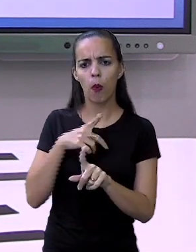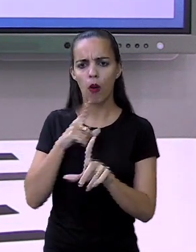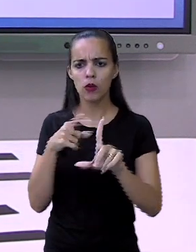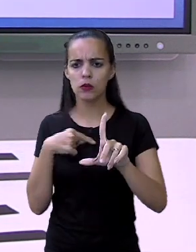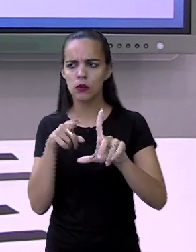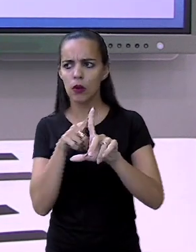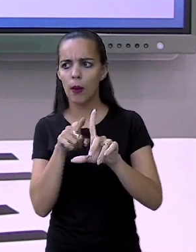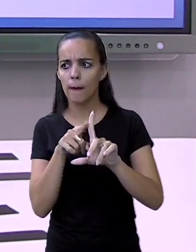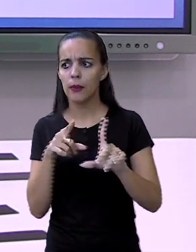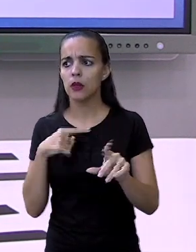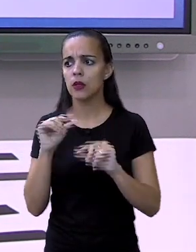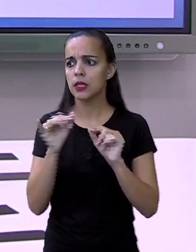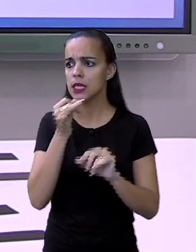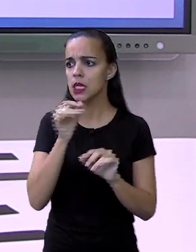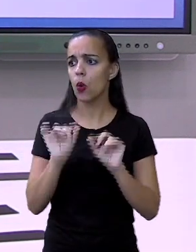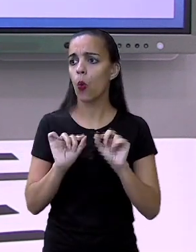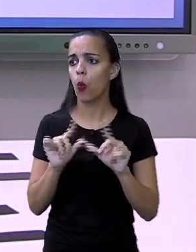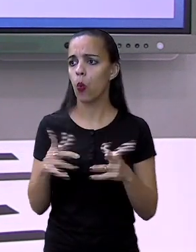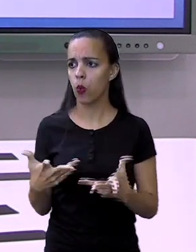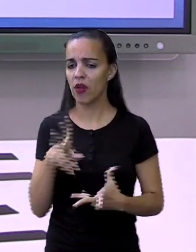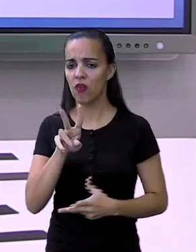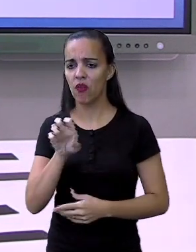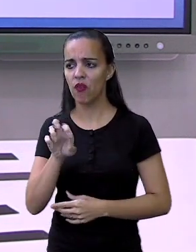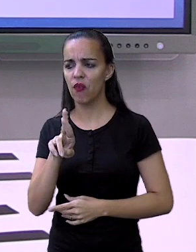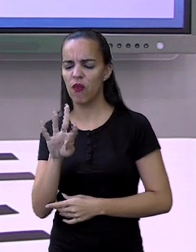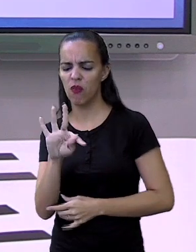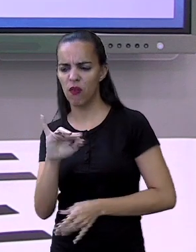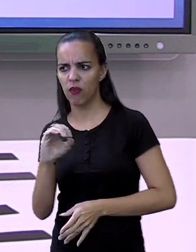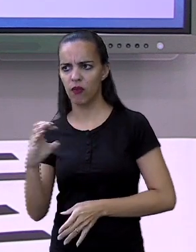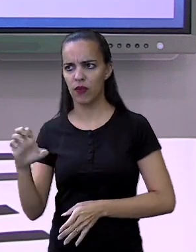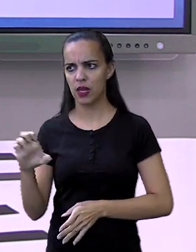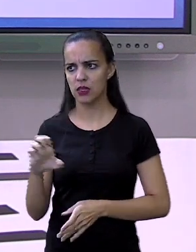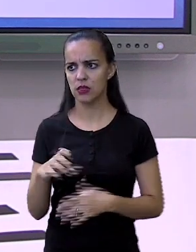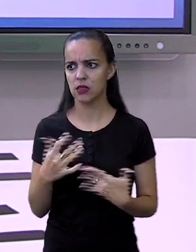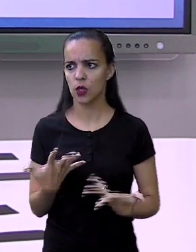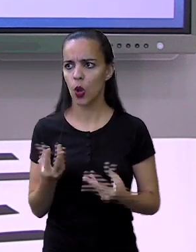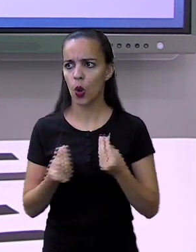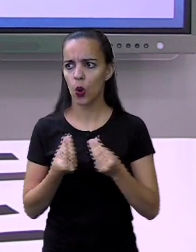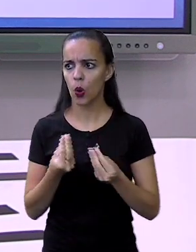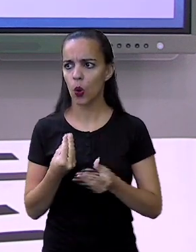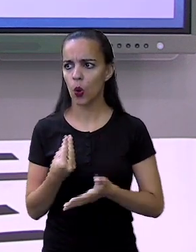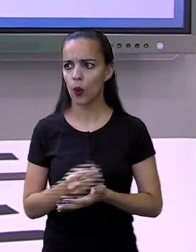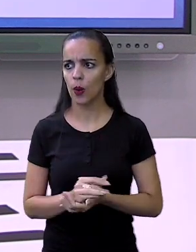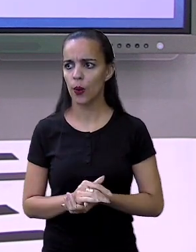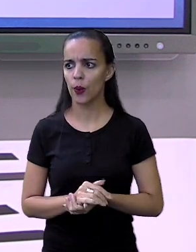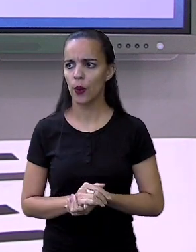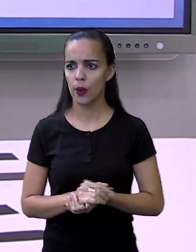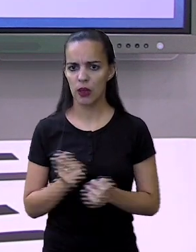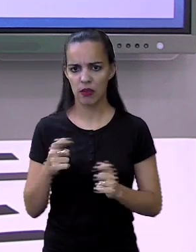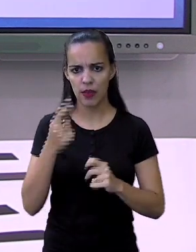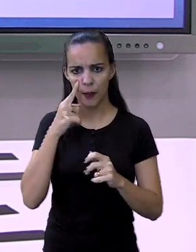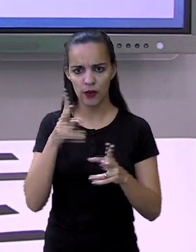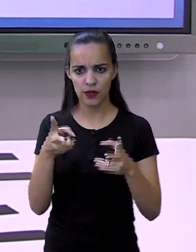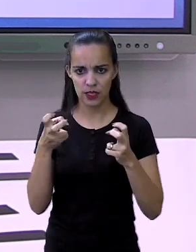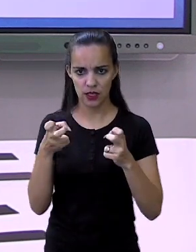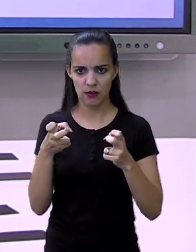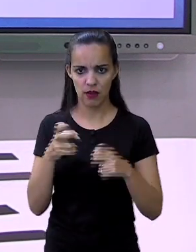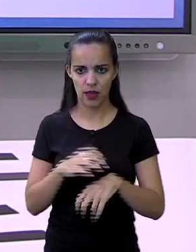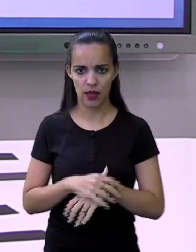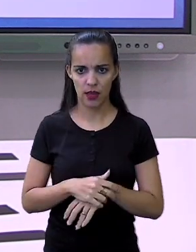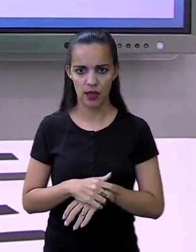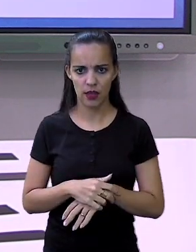aqui, ó, que eu formei com essas paralelas. Deixa eu mostrar aqui para vocês. Tá vendo? Ó, tipo um